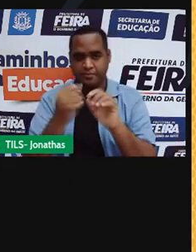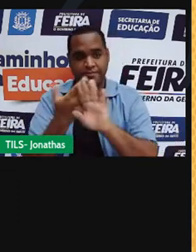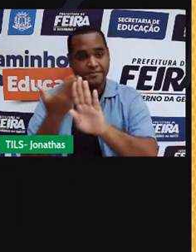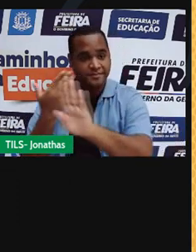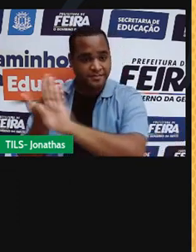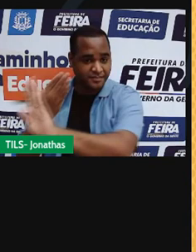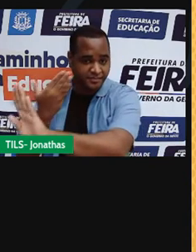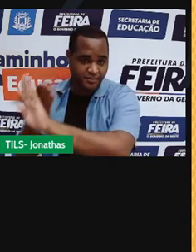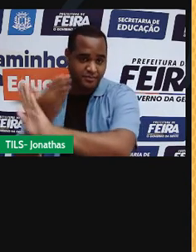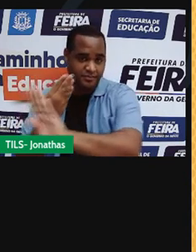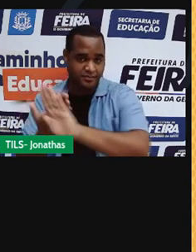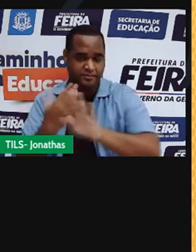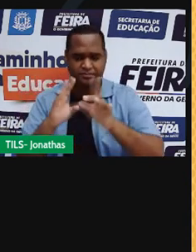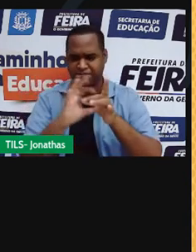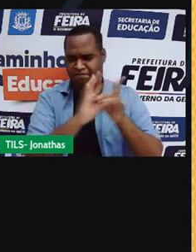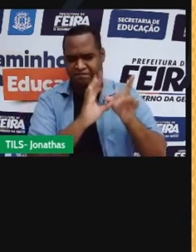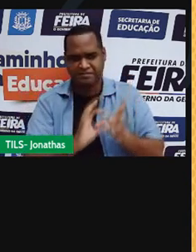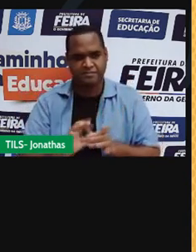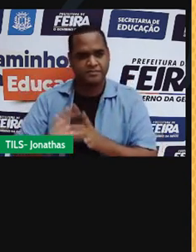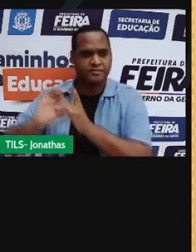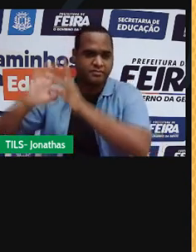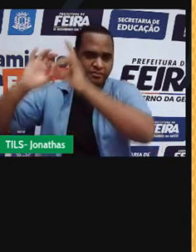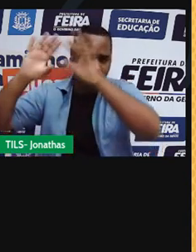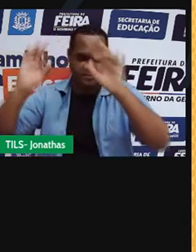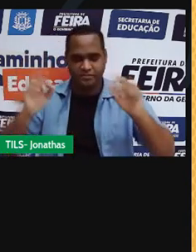movem livremente.